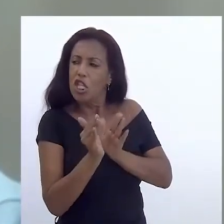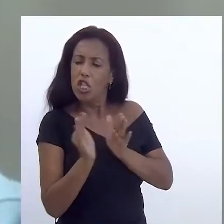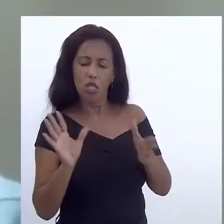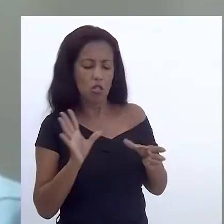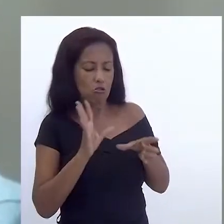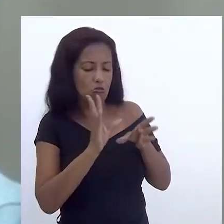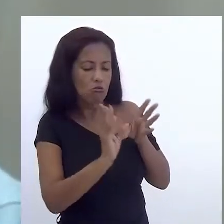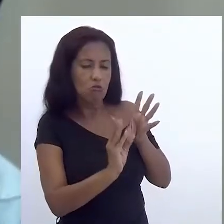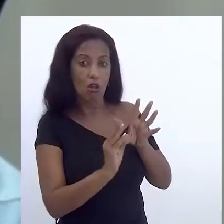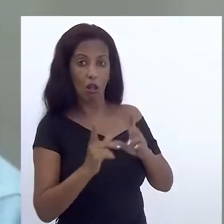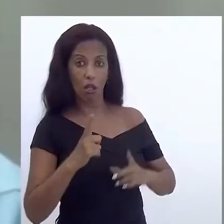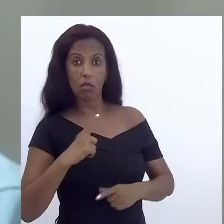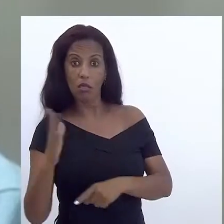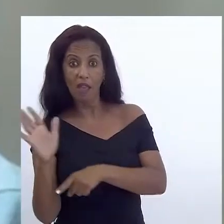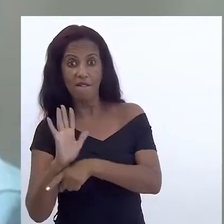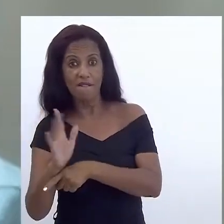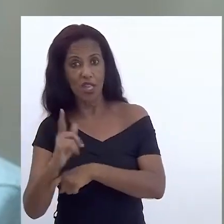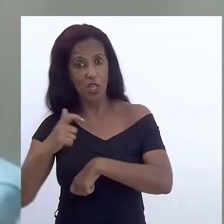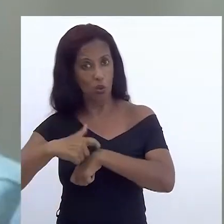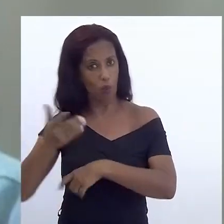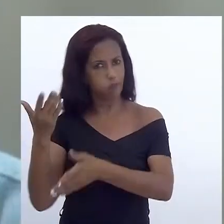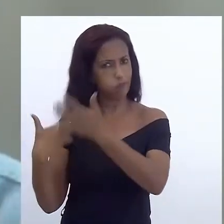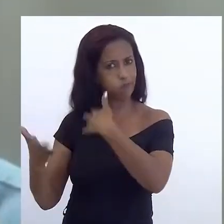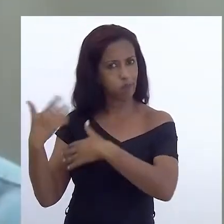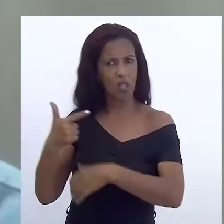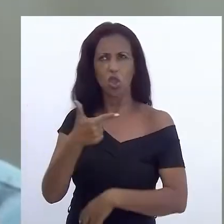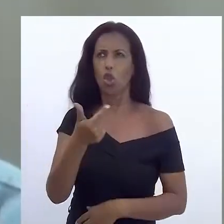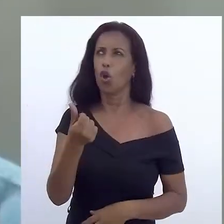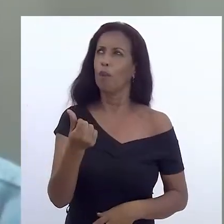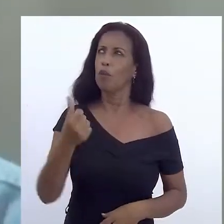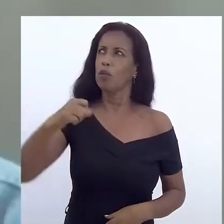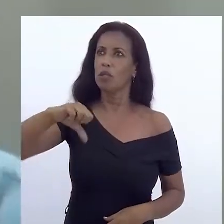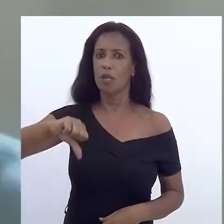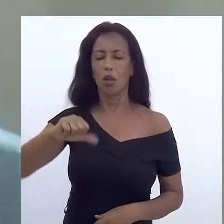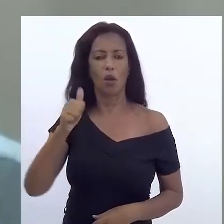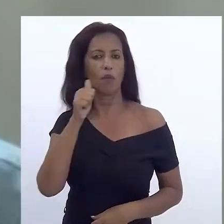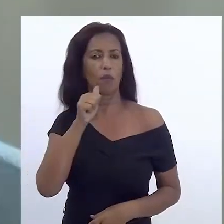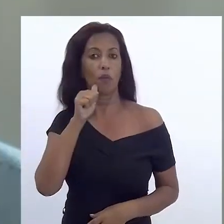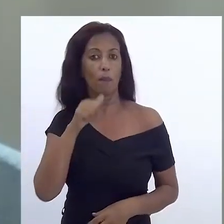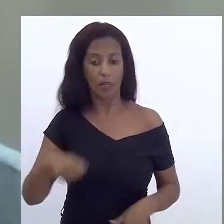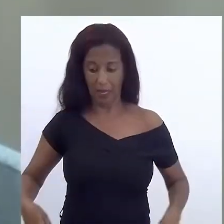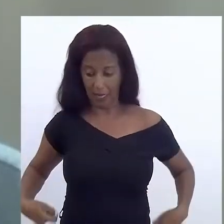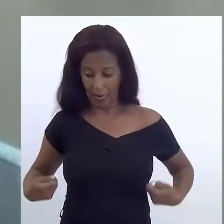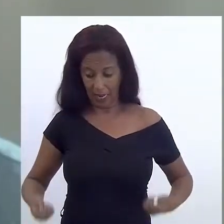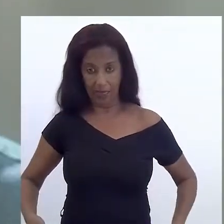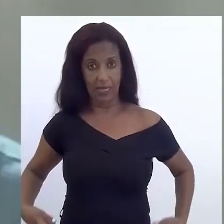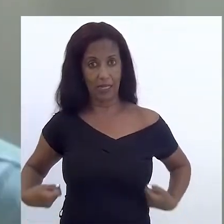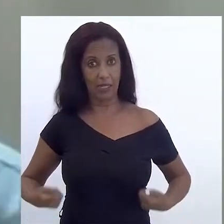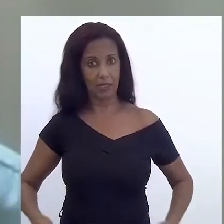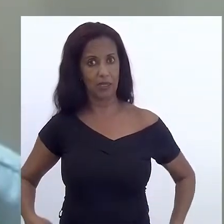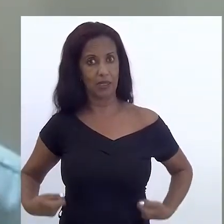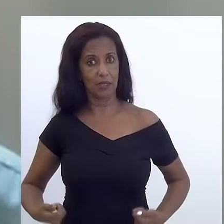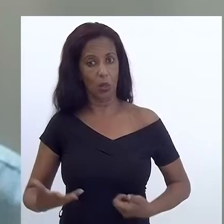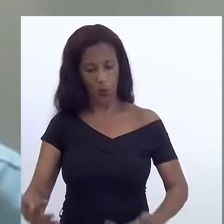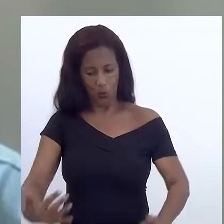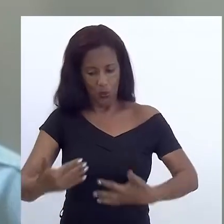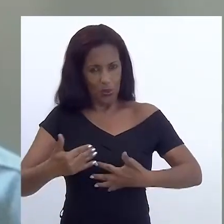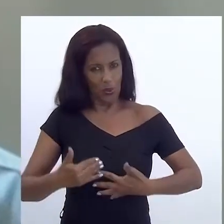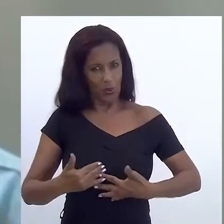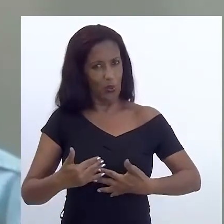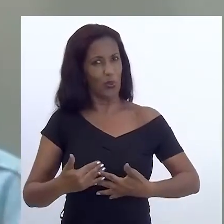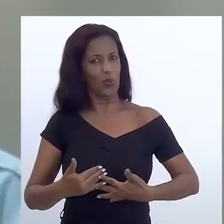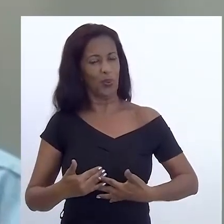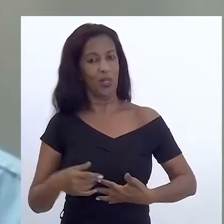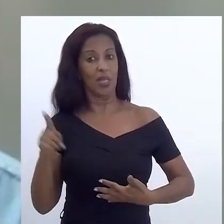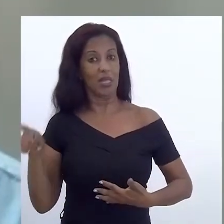época, da UERJ Sem Muros, 2019, com uma menina em cadeira de rodas, cadeirante, com um deles no colo. E esse rapaz, que